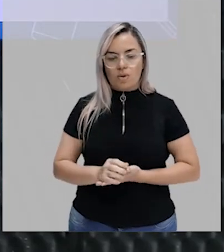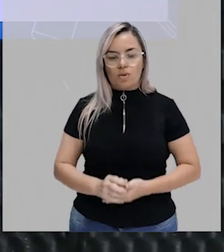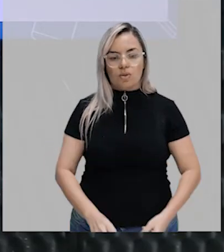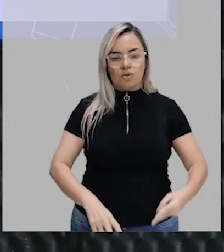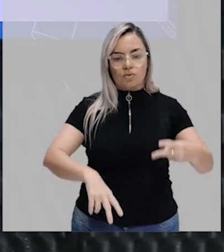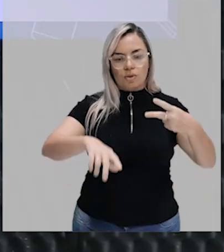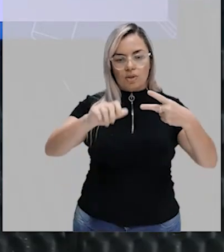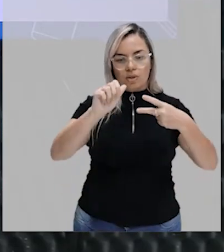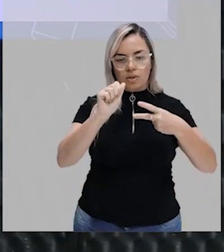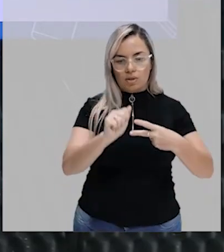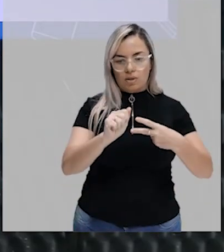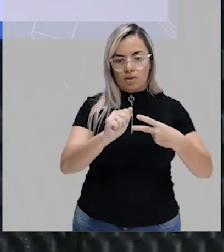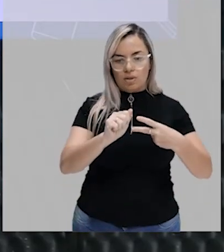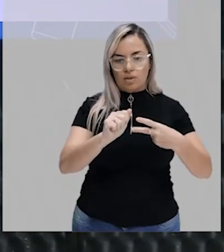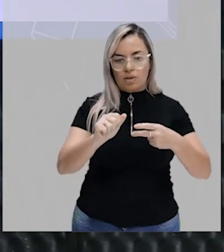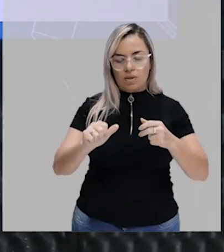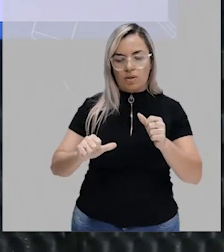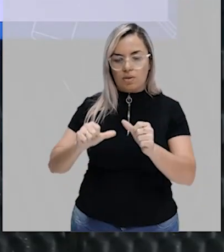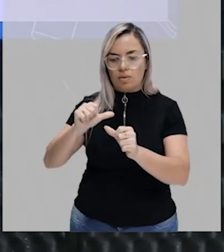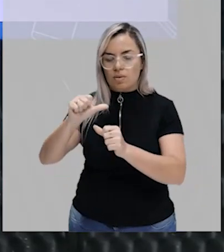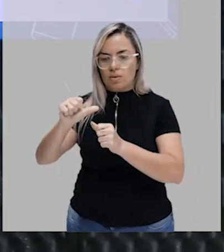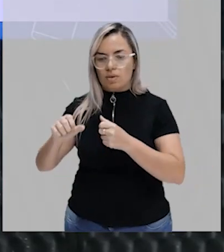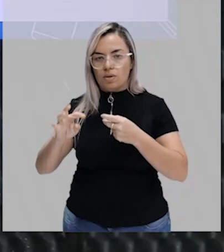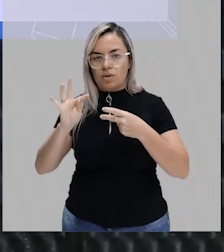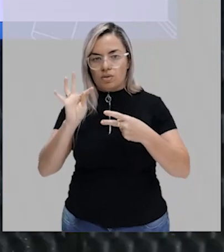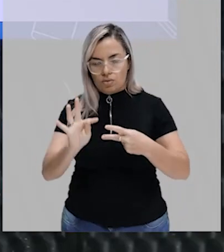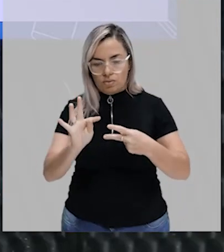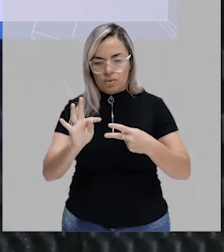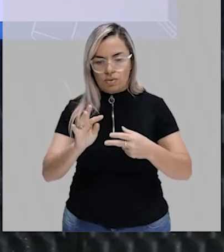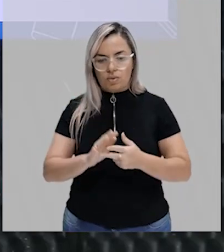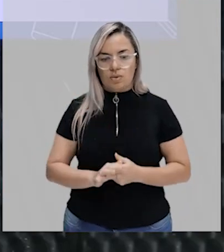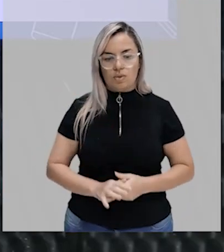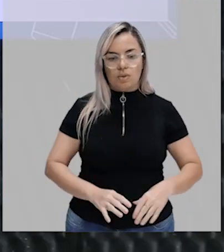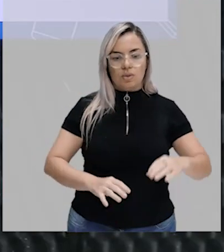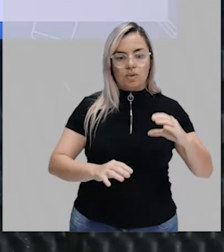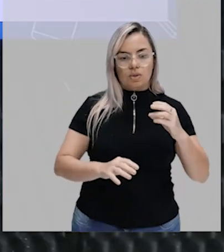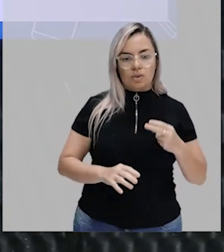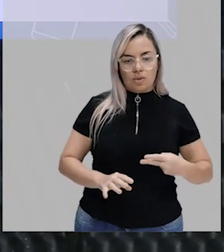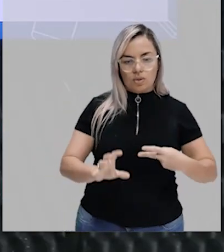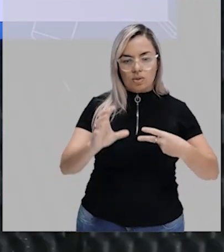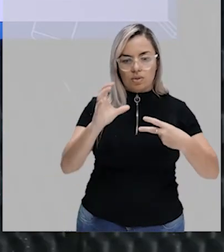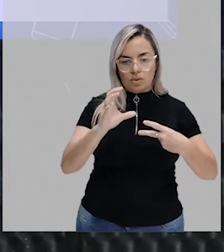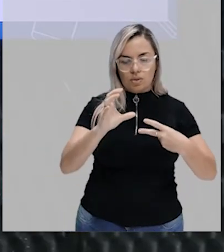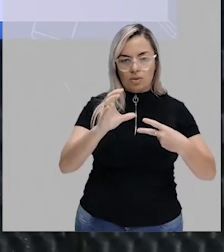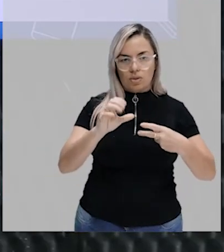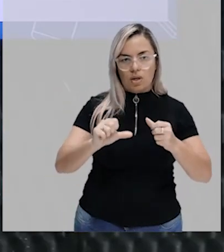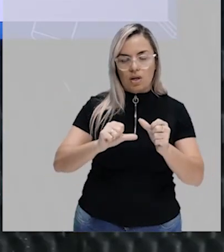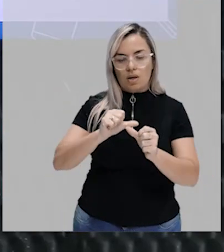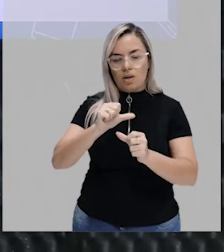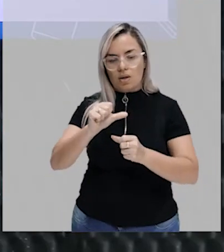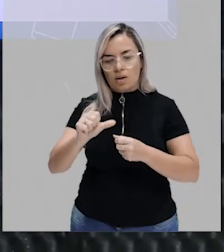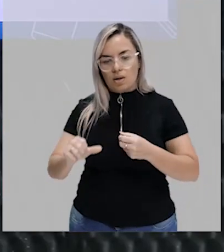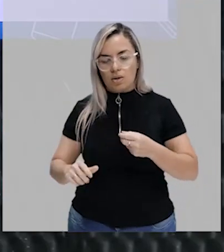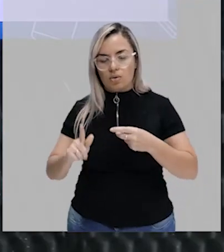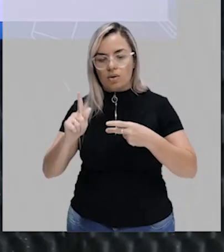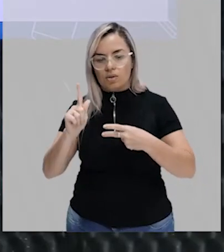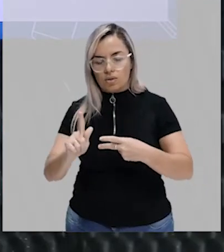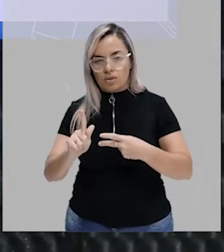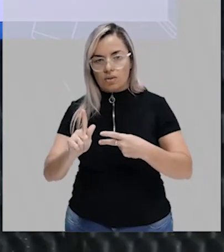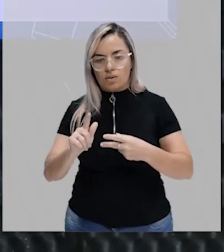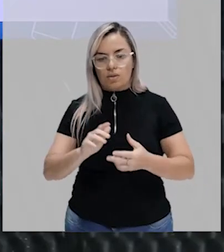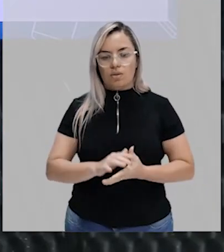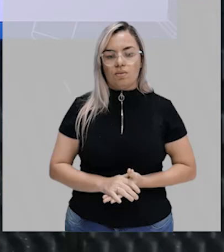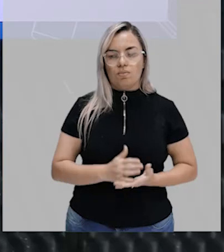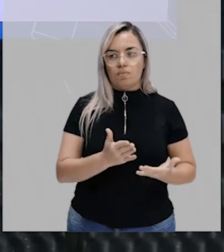ter quem? Timina. Se eu tiver citosina aqui, vai ter guanina aqui e assim sucessivamente, tá? Então, veja,